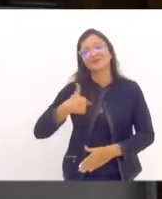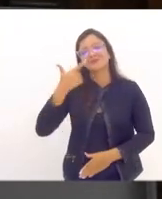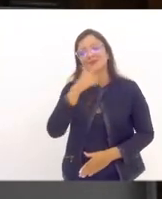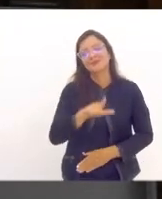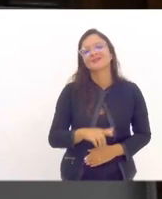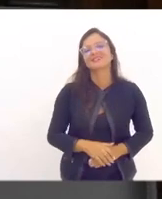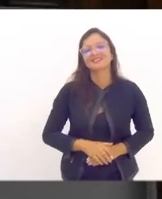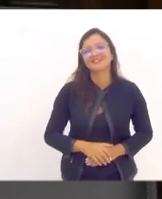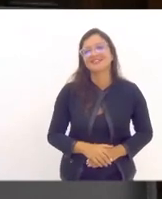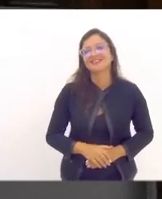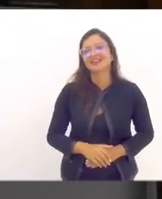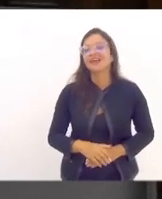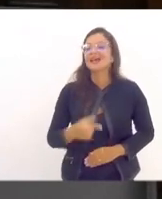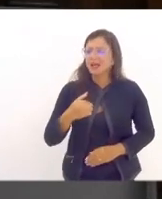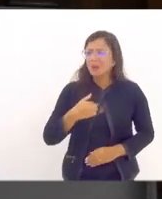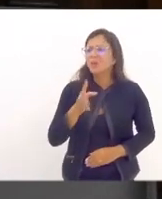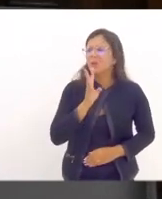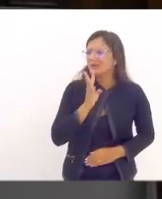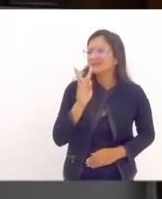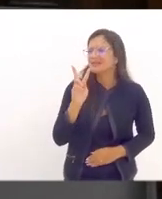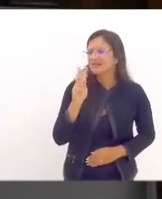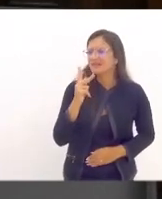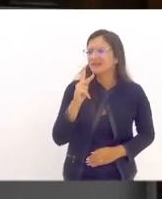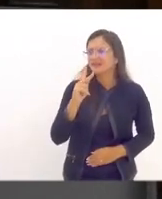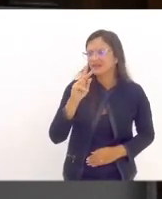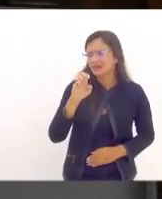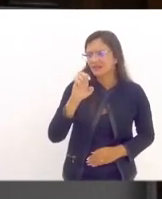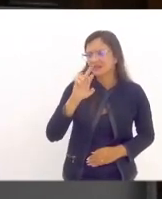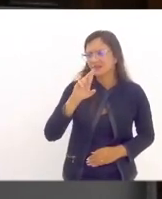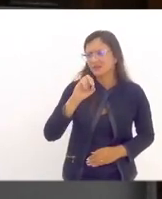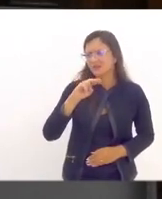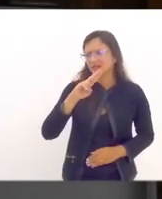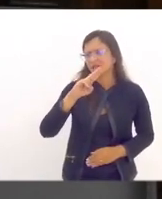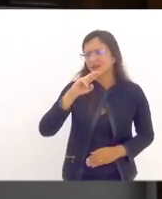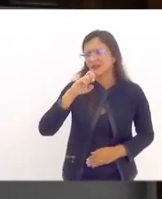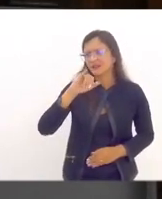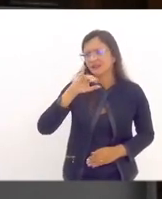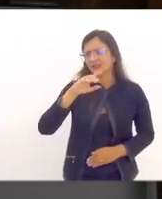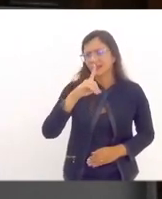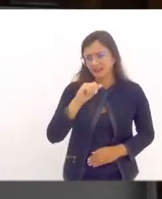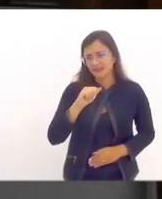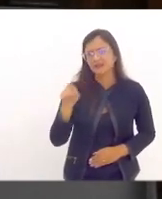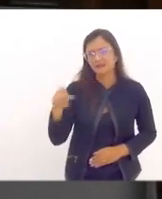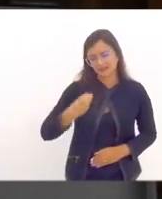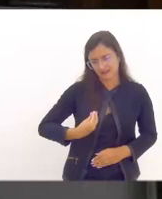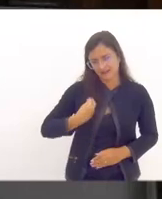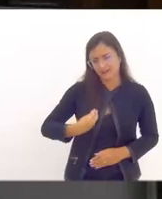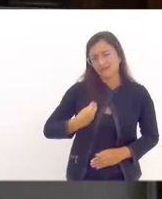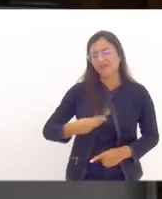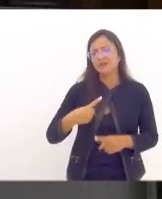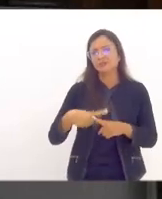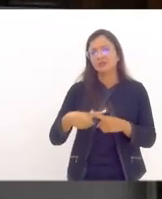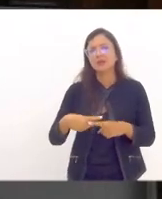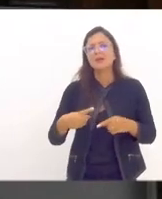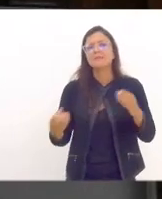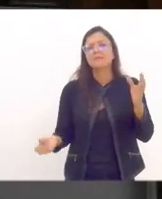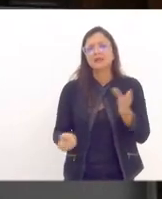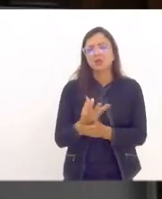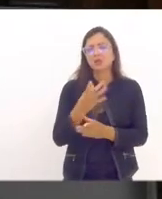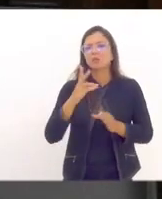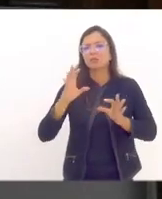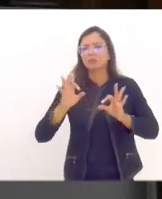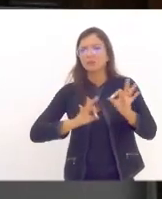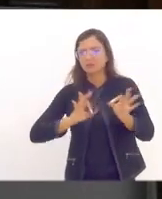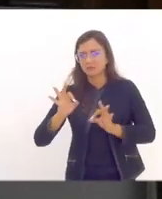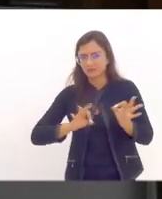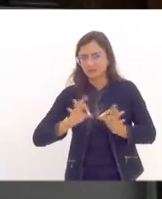de vida e conviver com ela por algum tempo por conta da implementação do projeto João nas culturais são um